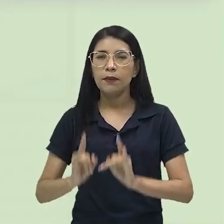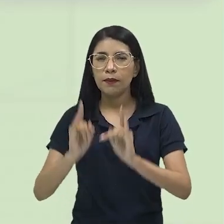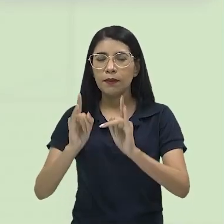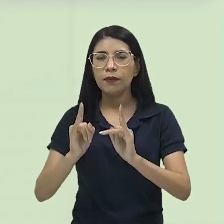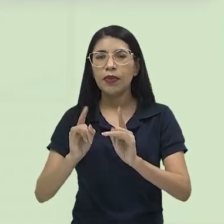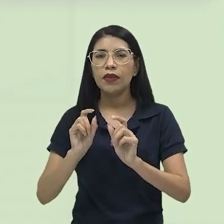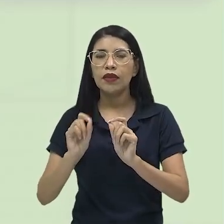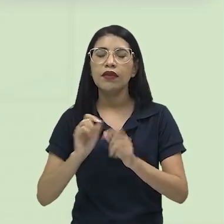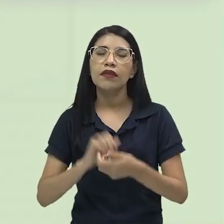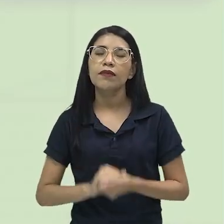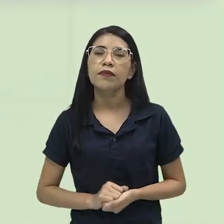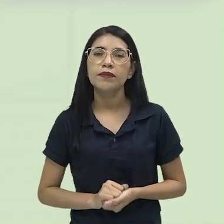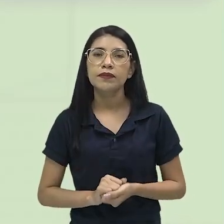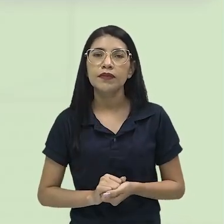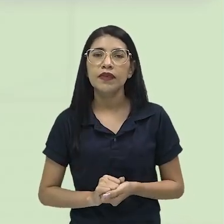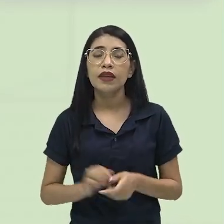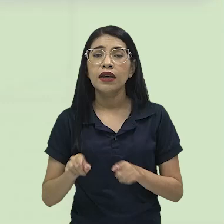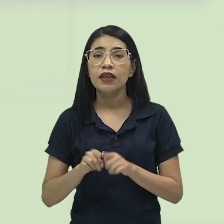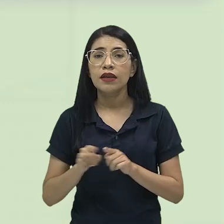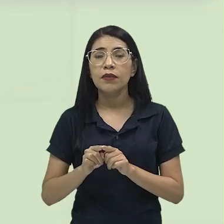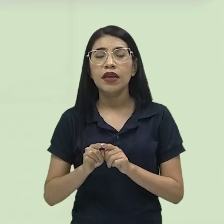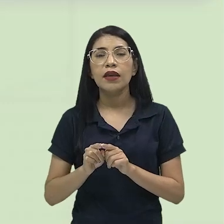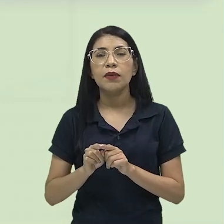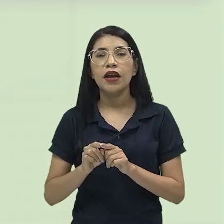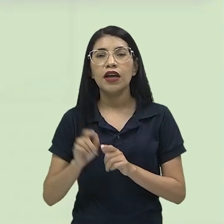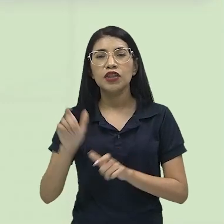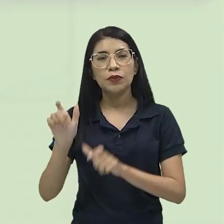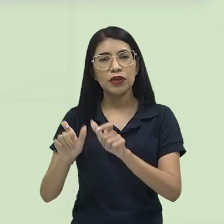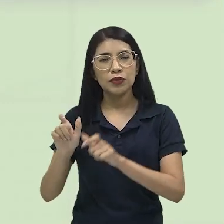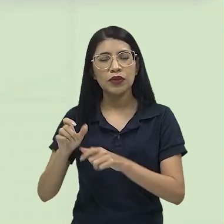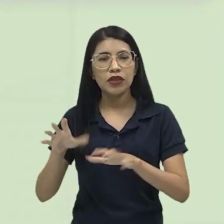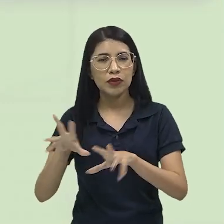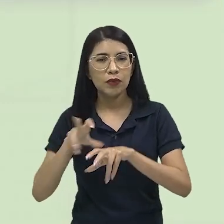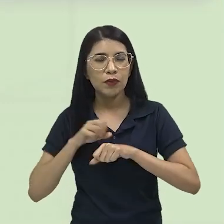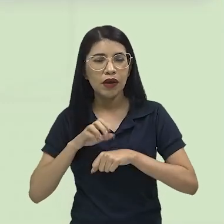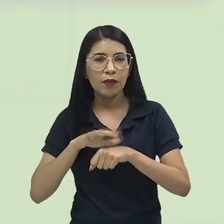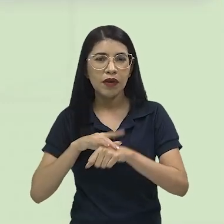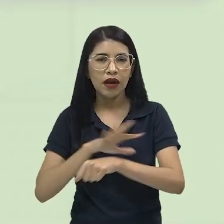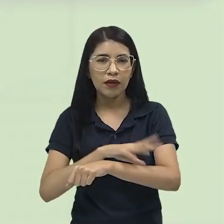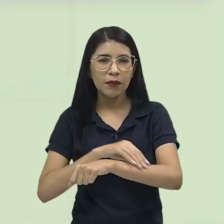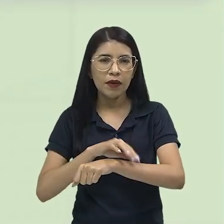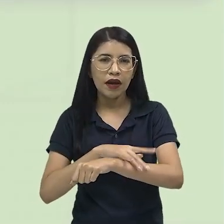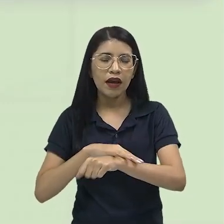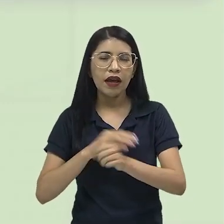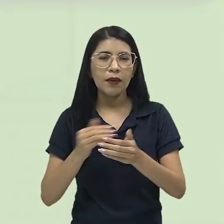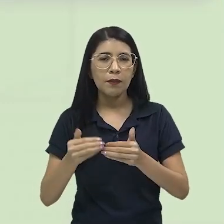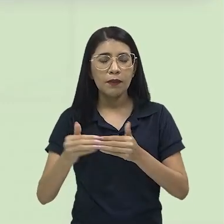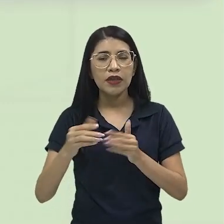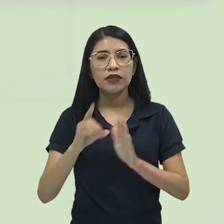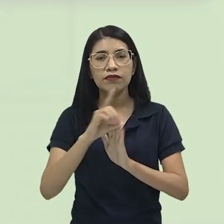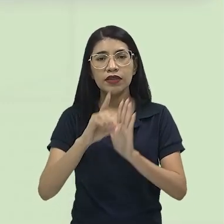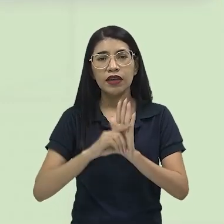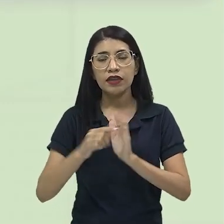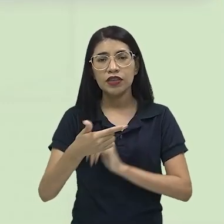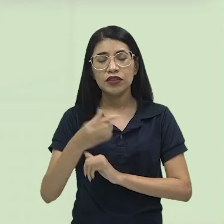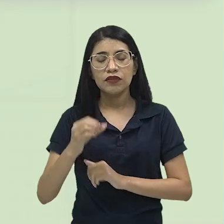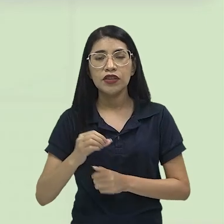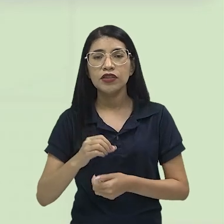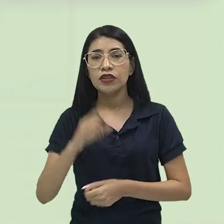que viriam ser, serviu como leprosário. A partir da década de 20 do século passado, o